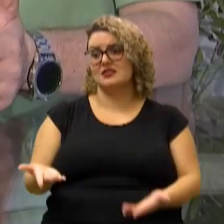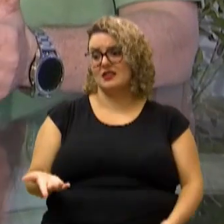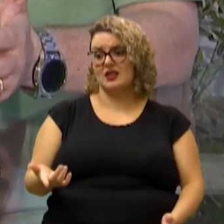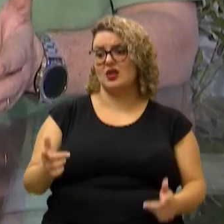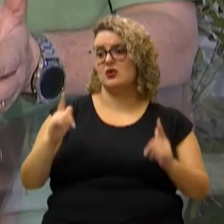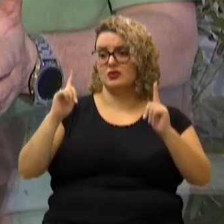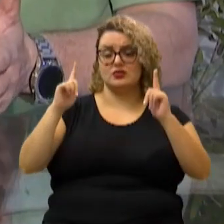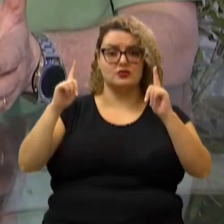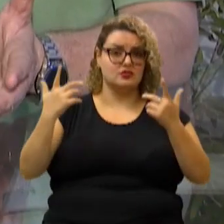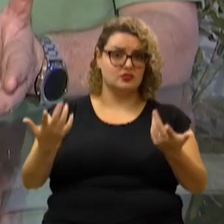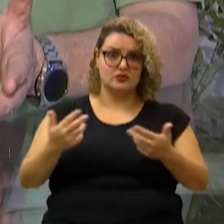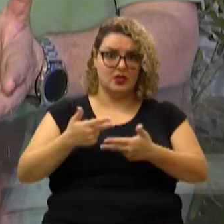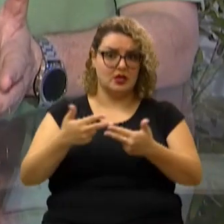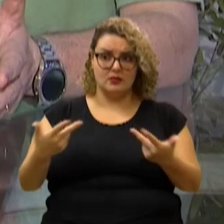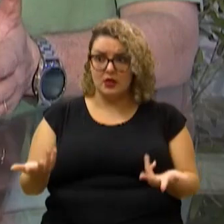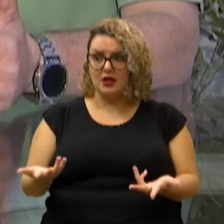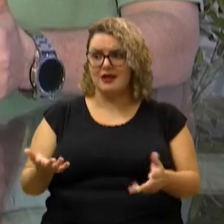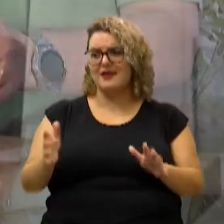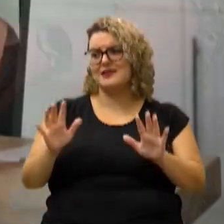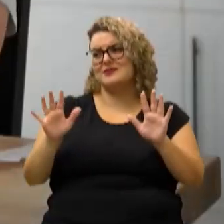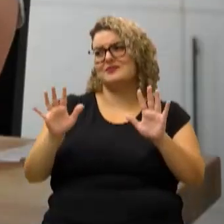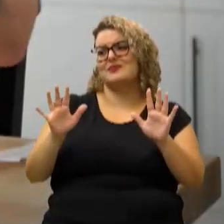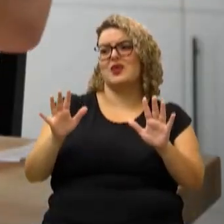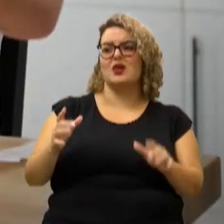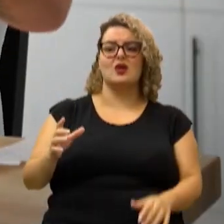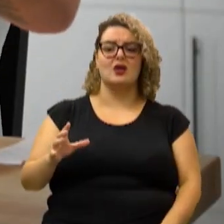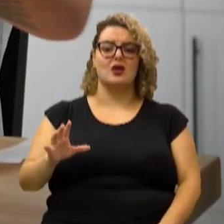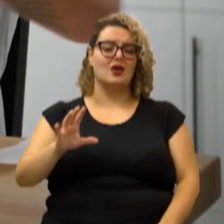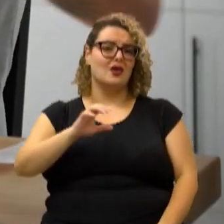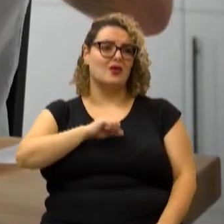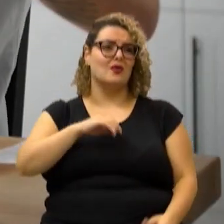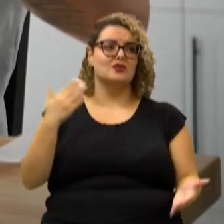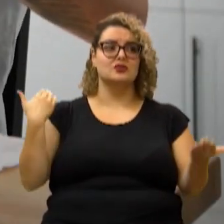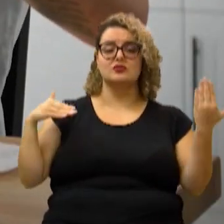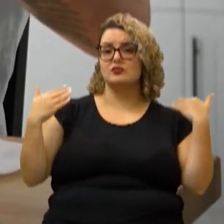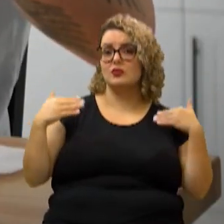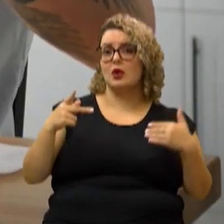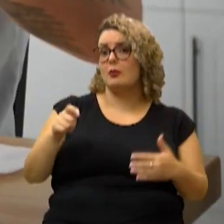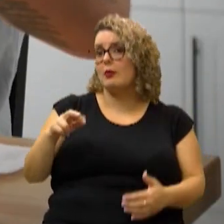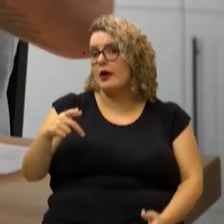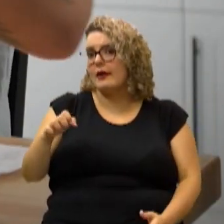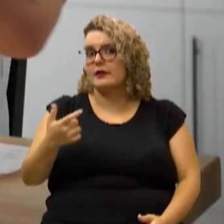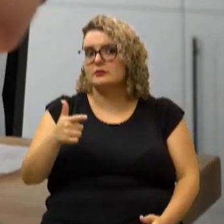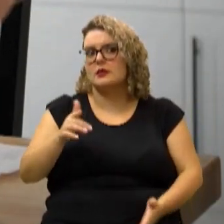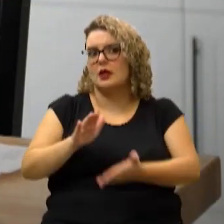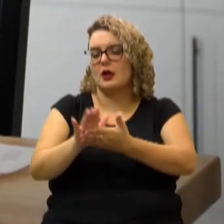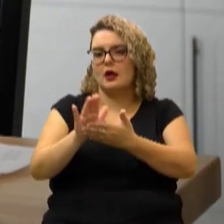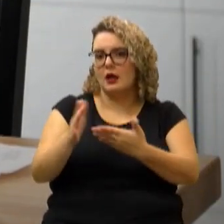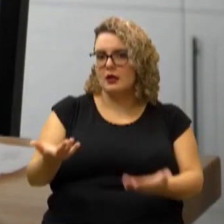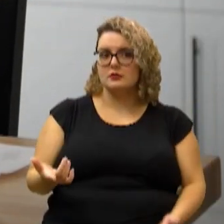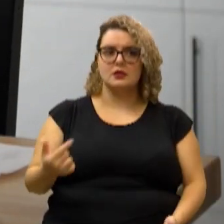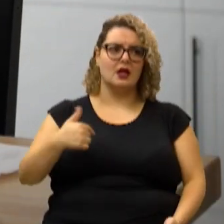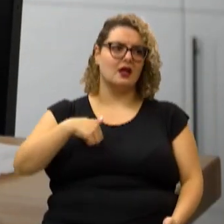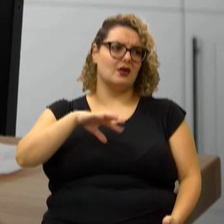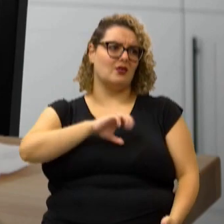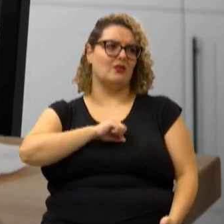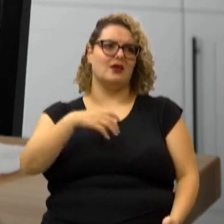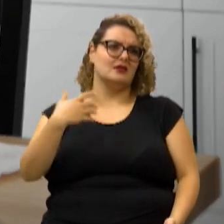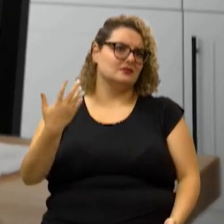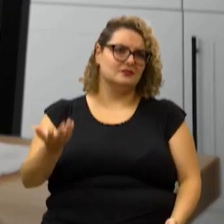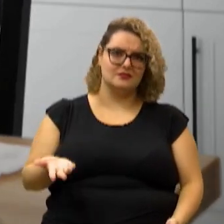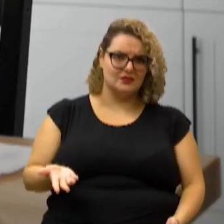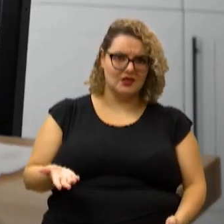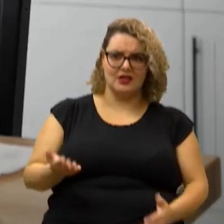dinheiro com diversão com essas coisas ah não eu gosto de passear no parque isso não tem custo ah eu gosto de